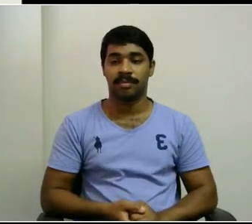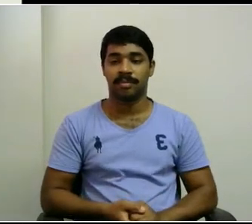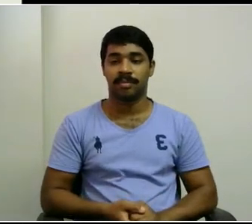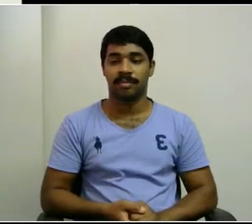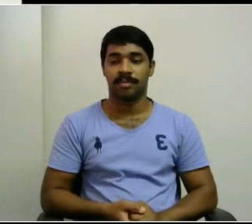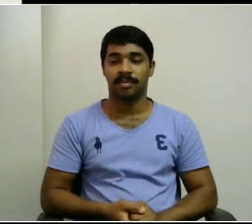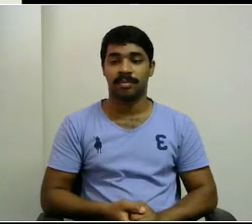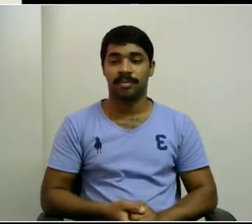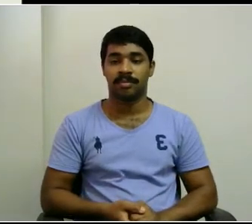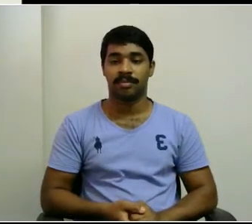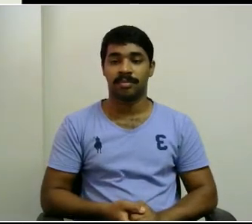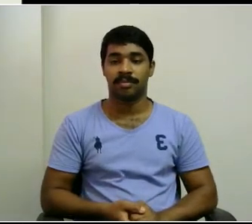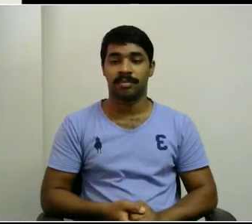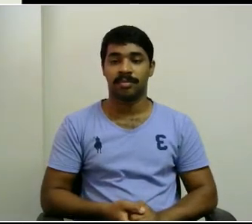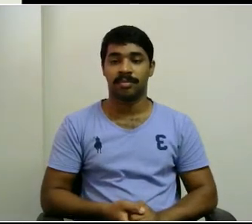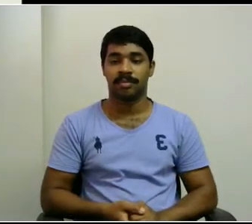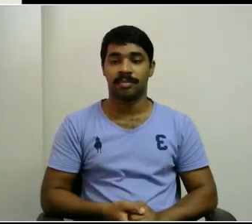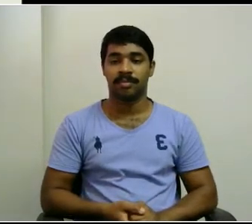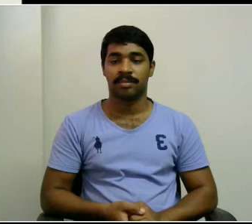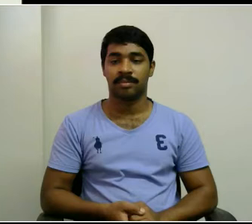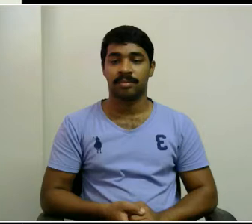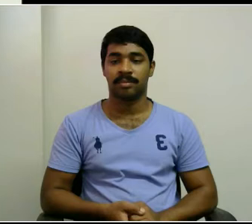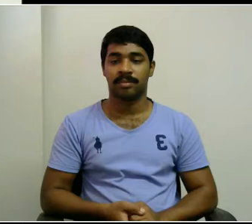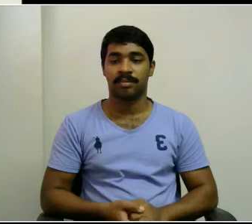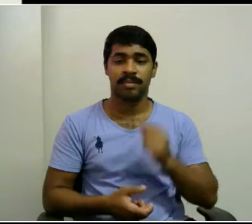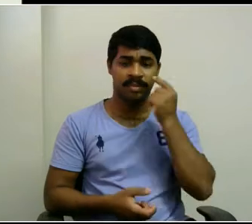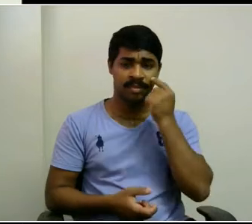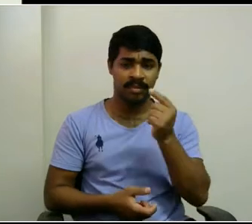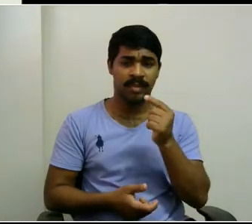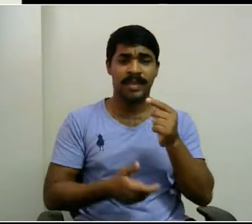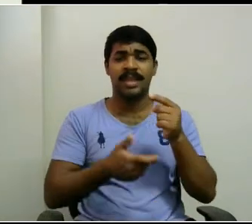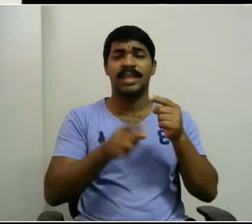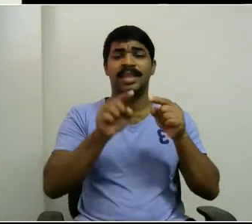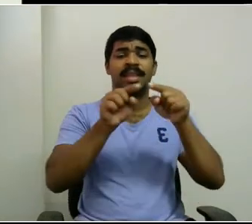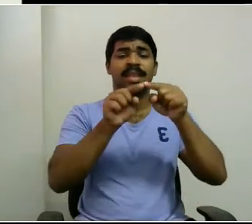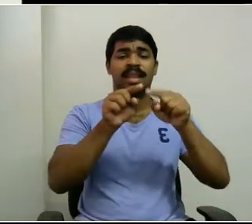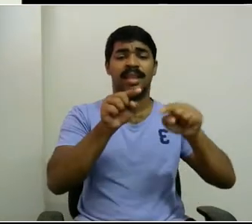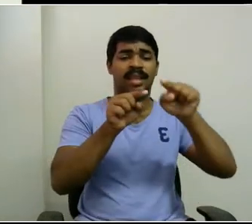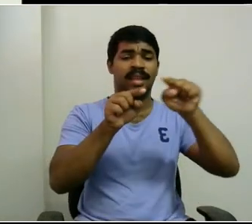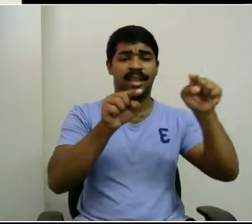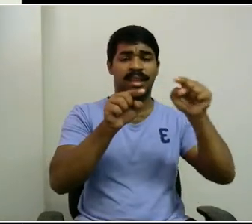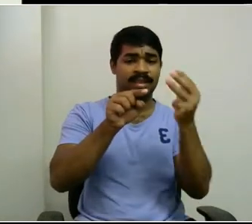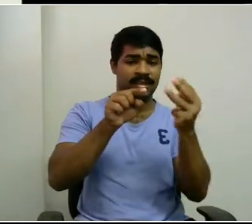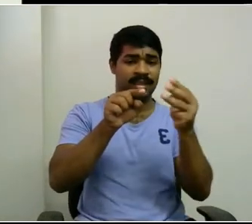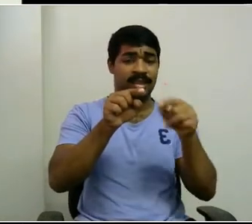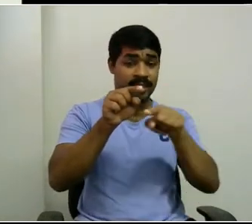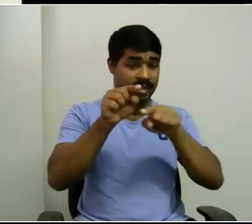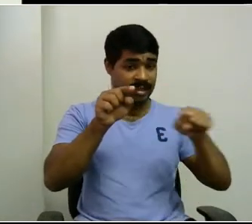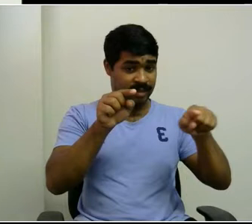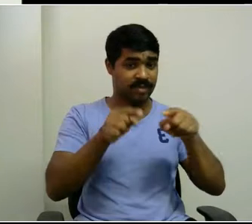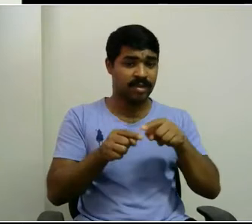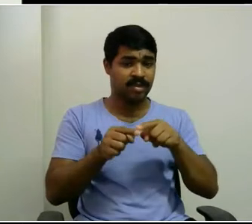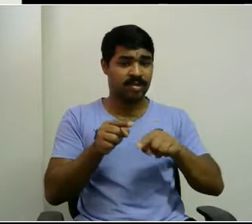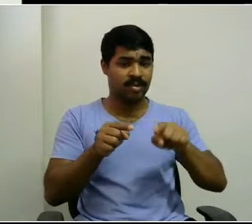Percebe que isso daqui, ó, esse número aqui dá 1. Então, na verdade, estou multiplicando tudo por 1, então não estou alterando nada, né?